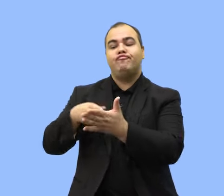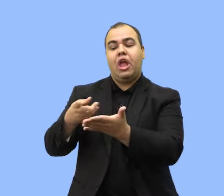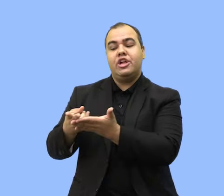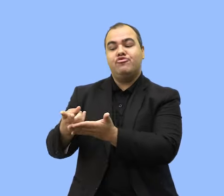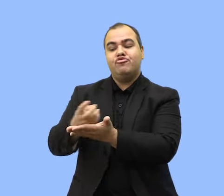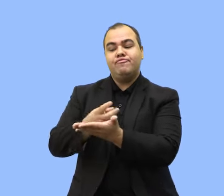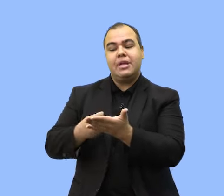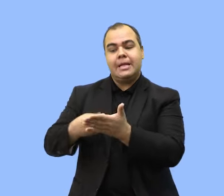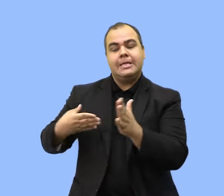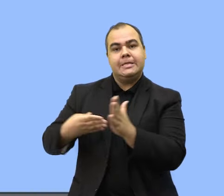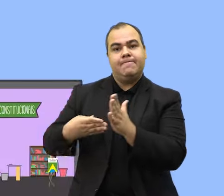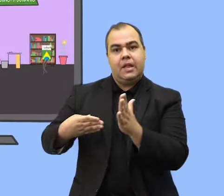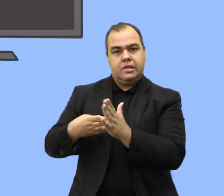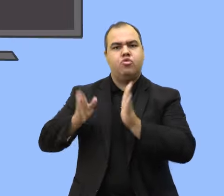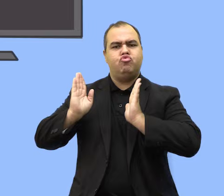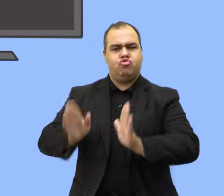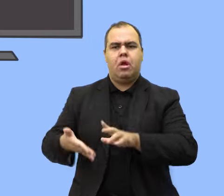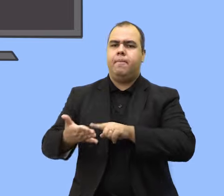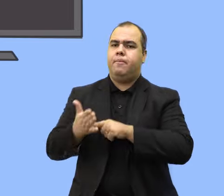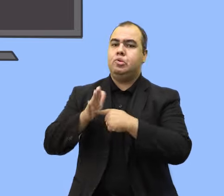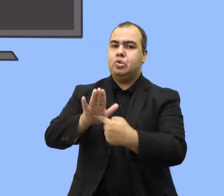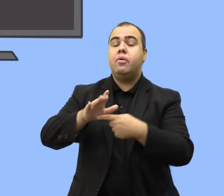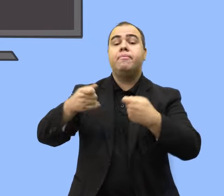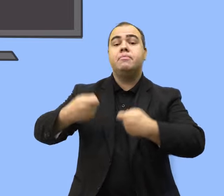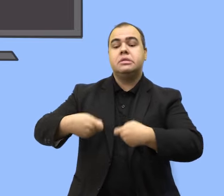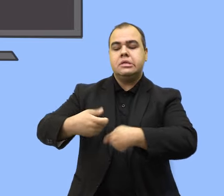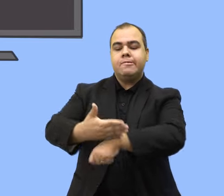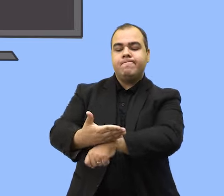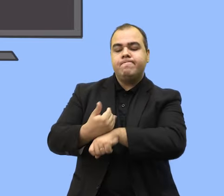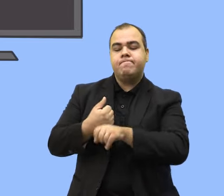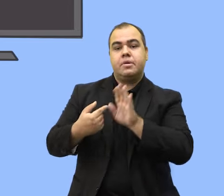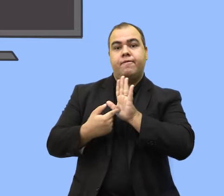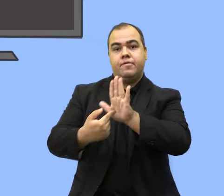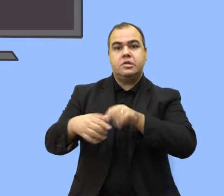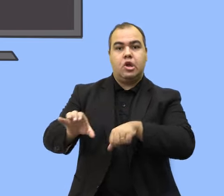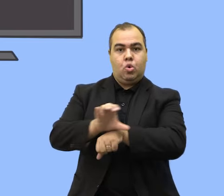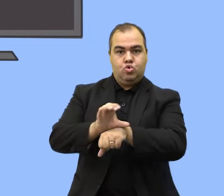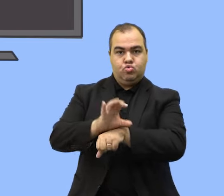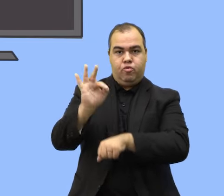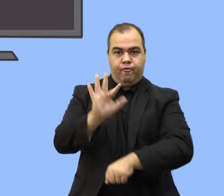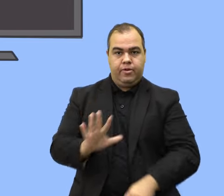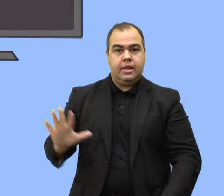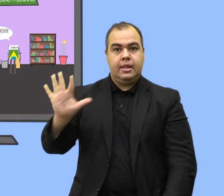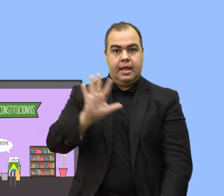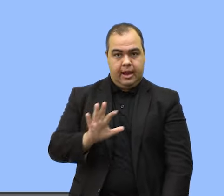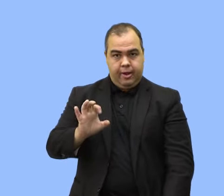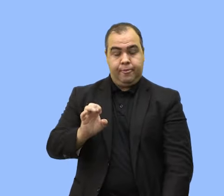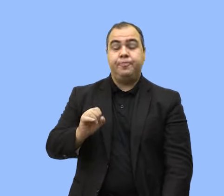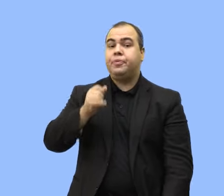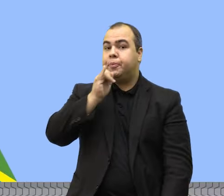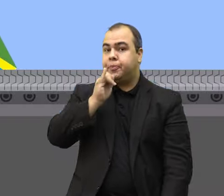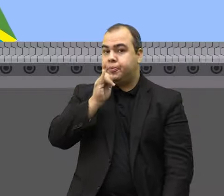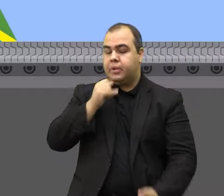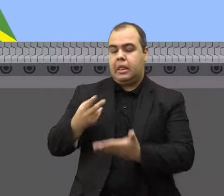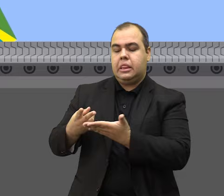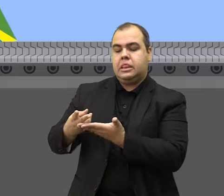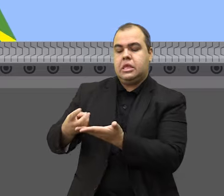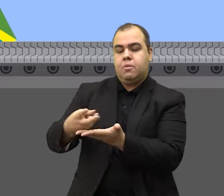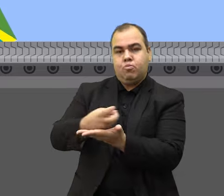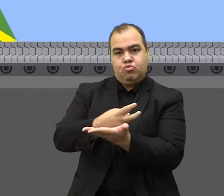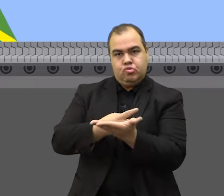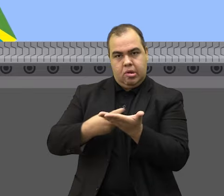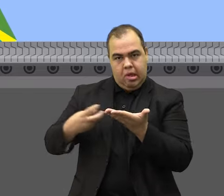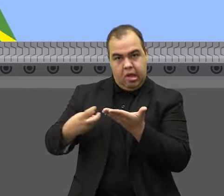de tributar, que, como já vimos aqui no AGU Explica, precisa estar prevista expressamente na Constituição Federal. Imunidade tributária consiste